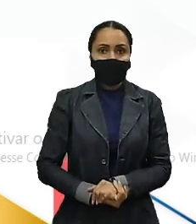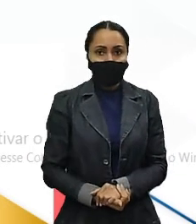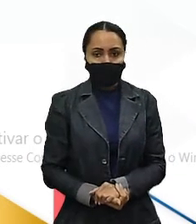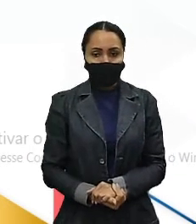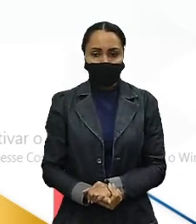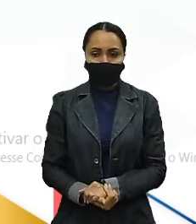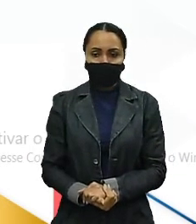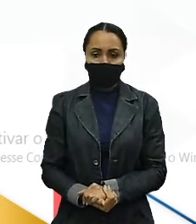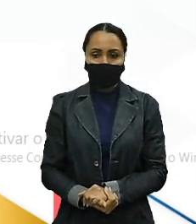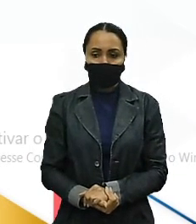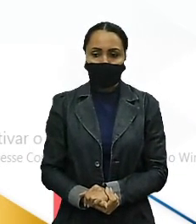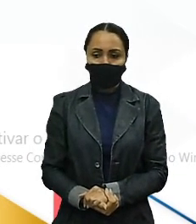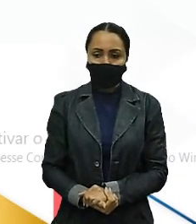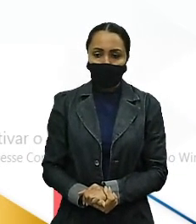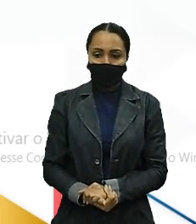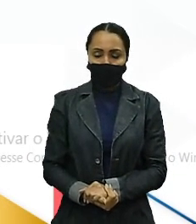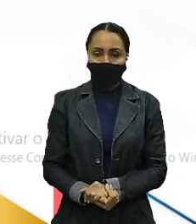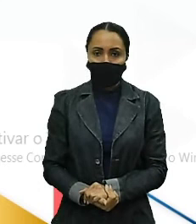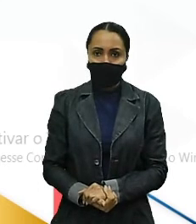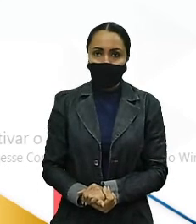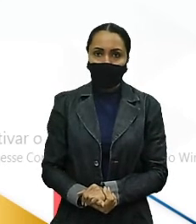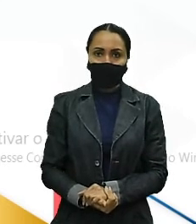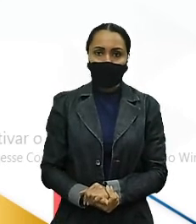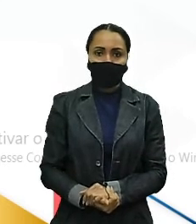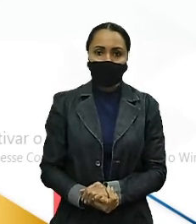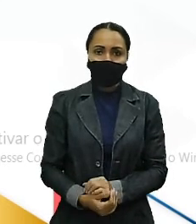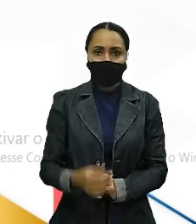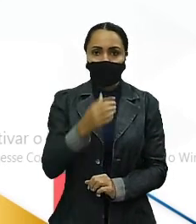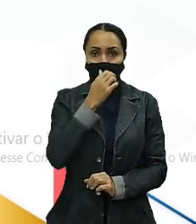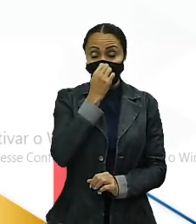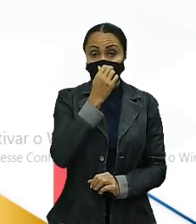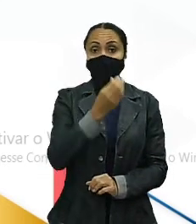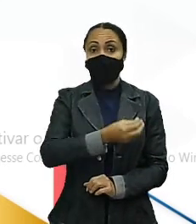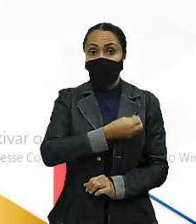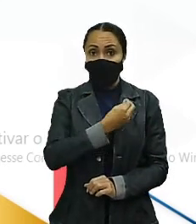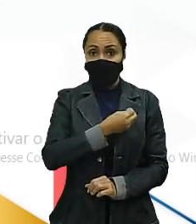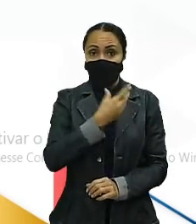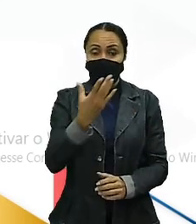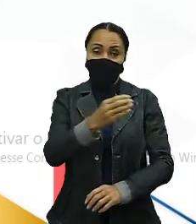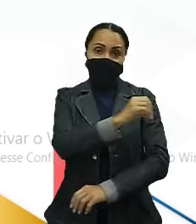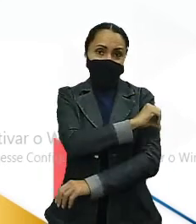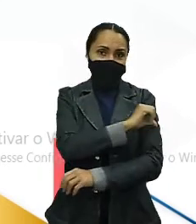Mais água para eu poder encarar a aula daqui a pouco, ao vivo aí para o pessoal do 9º